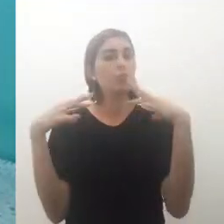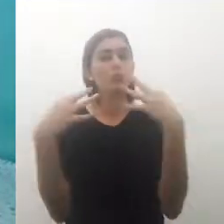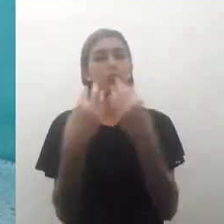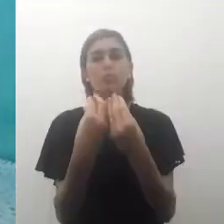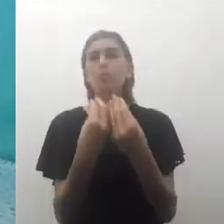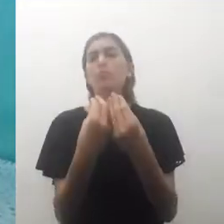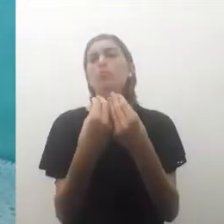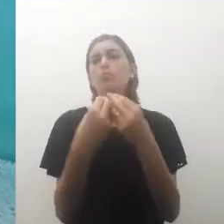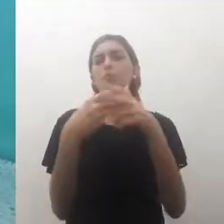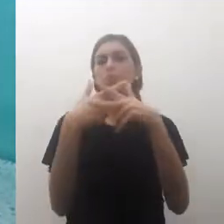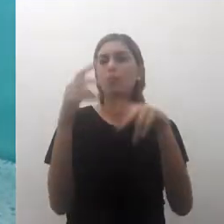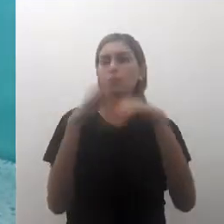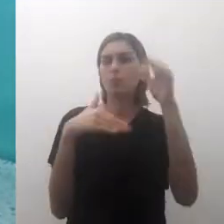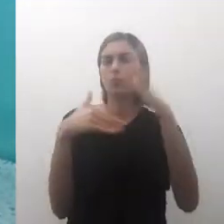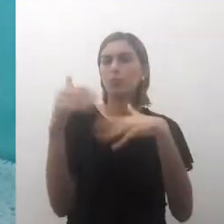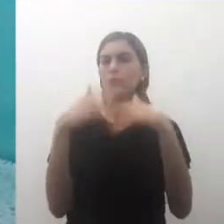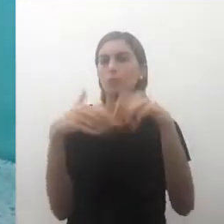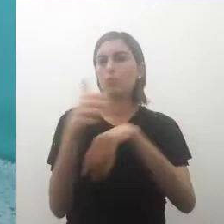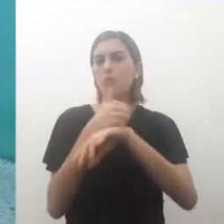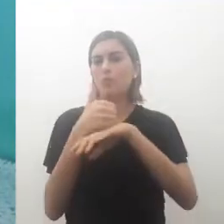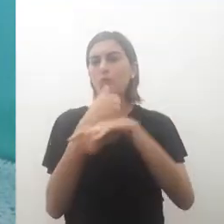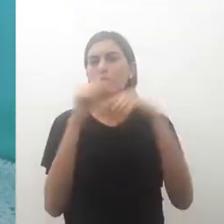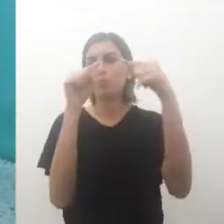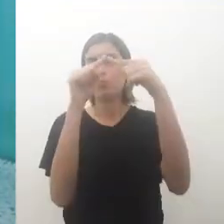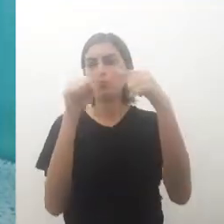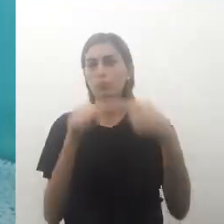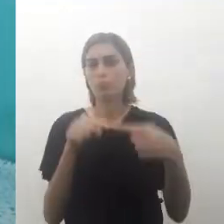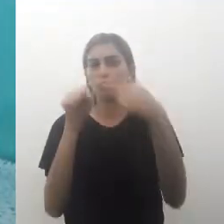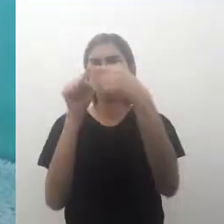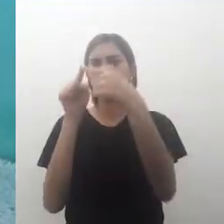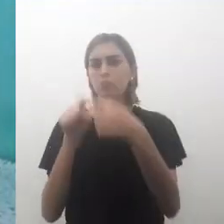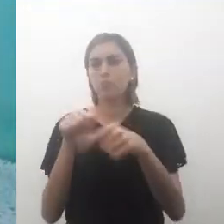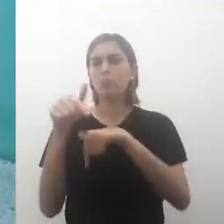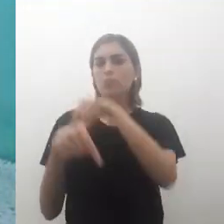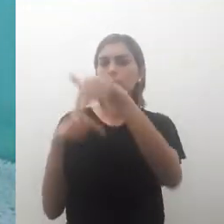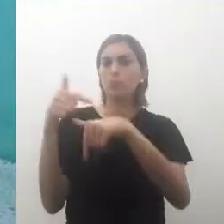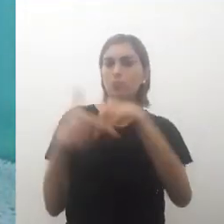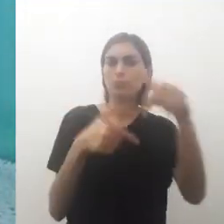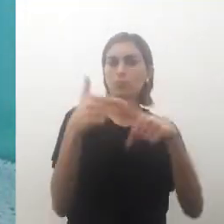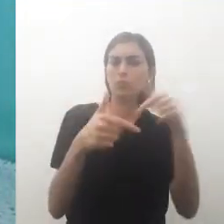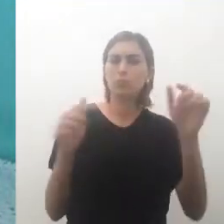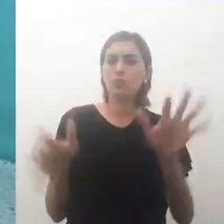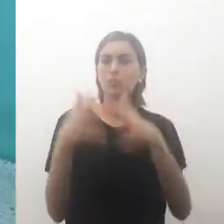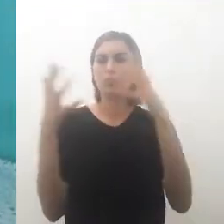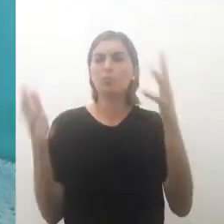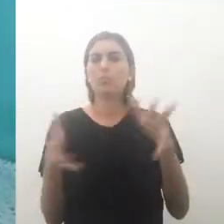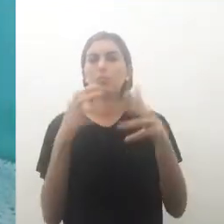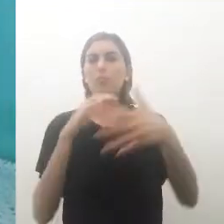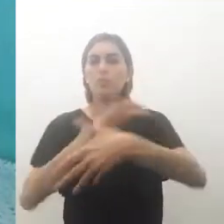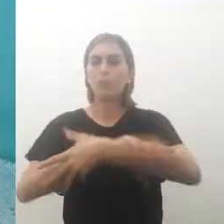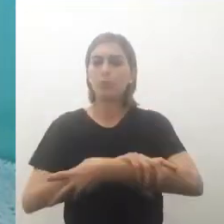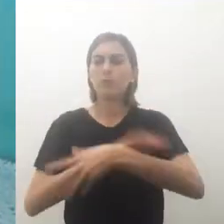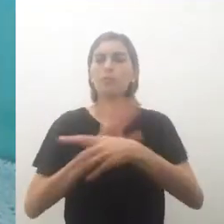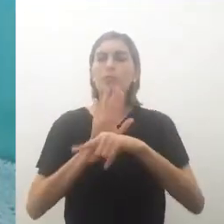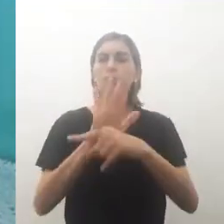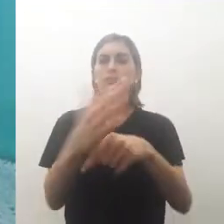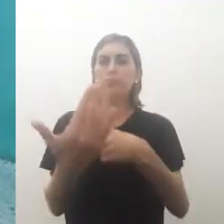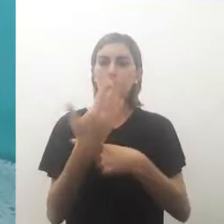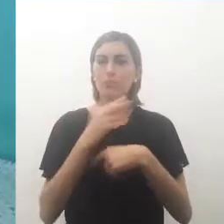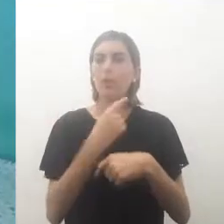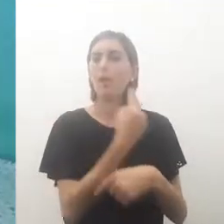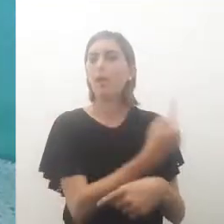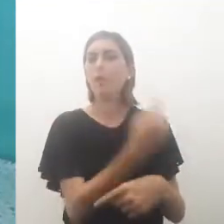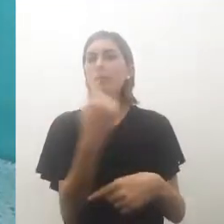modo que todos os profissionais eles se encaixam em suas atividades e promovem apoio uns